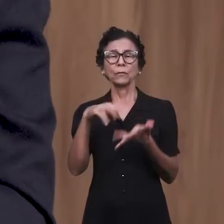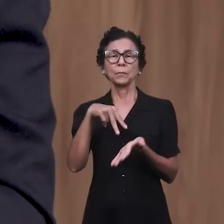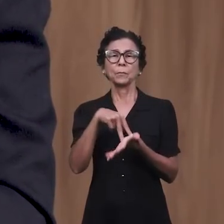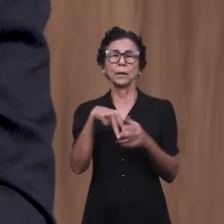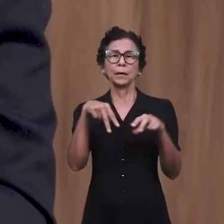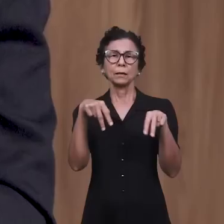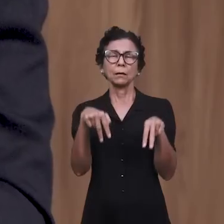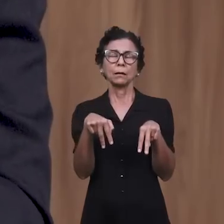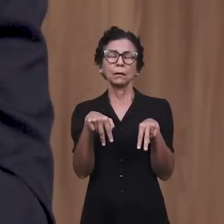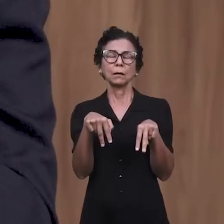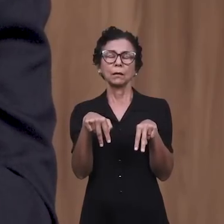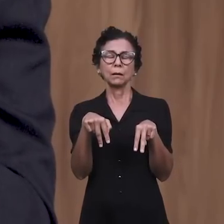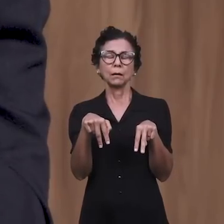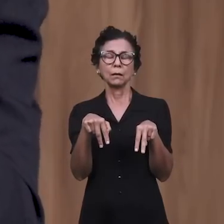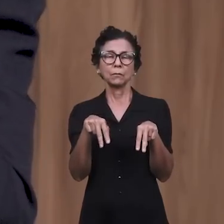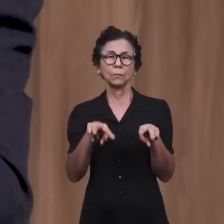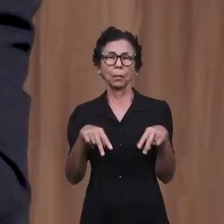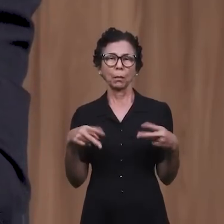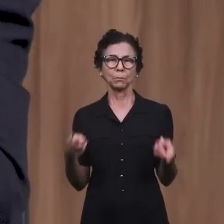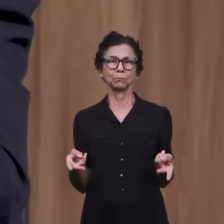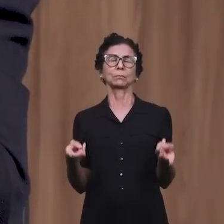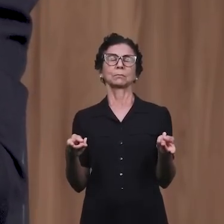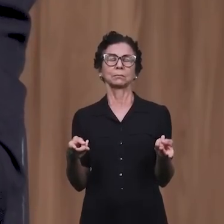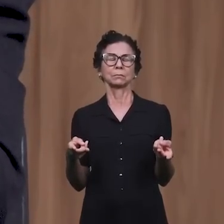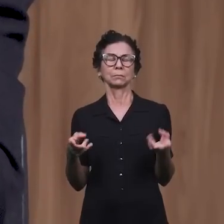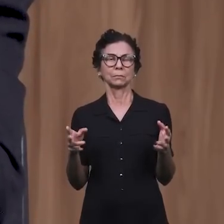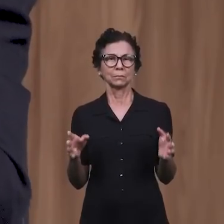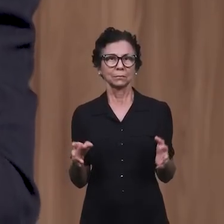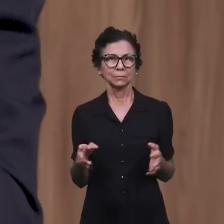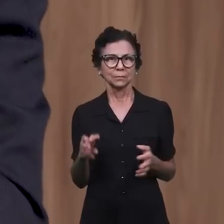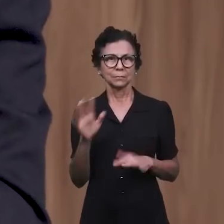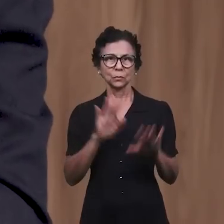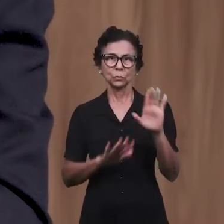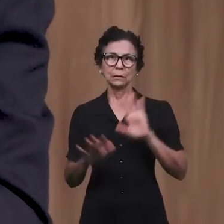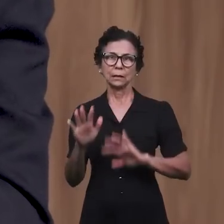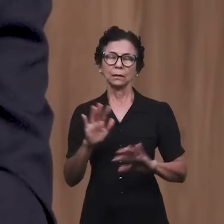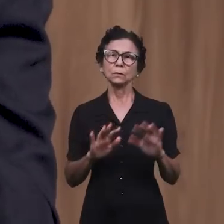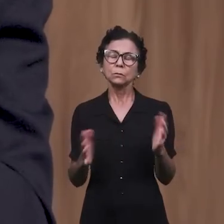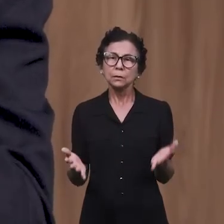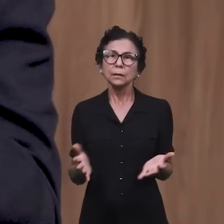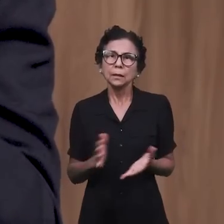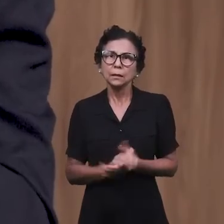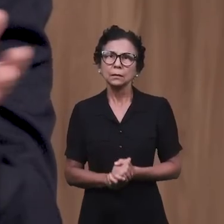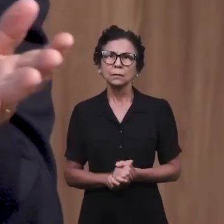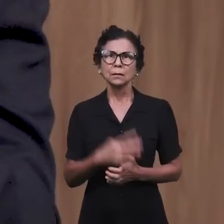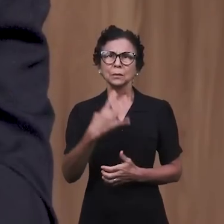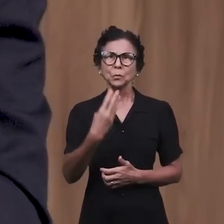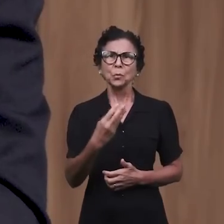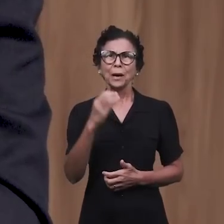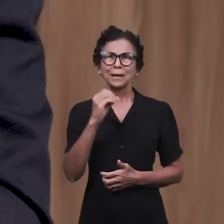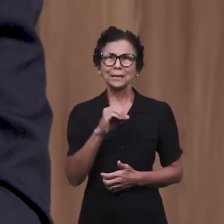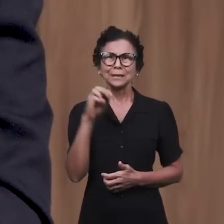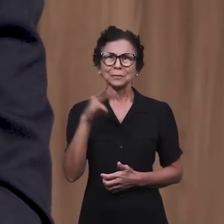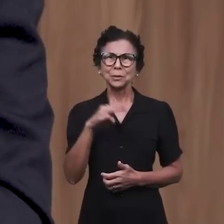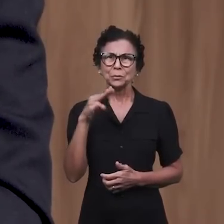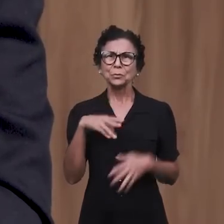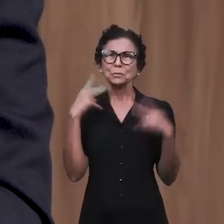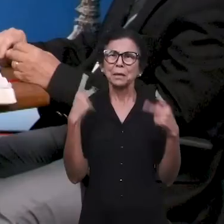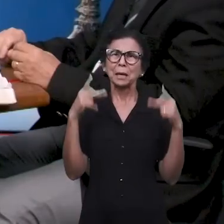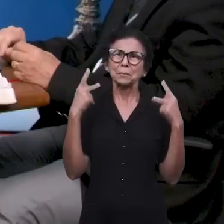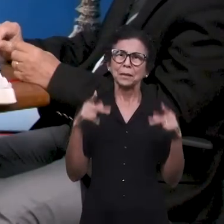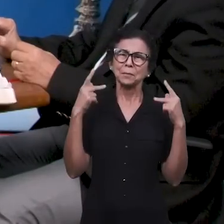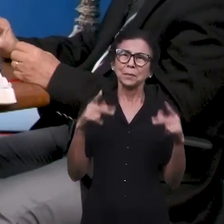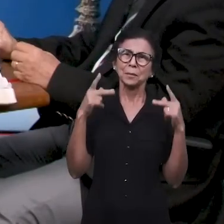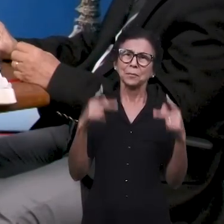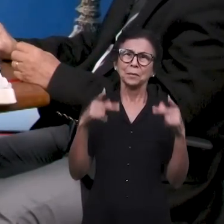entendeu? Normalmente a gente coloca, né, os noivos em pé, ali à frente do púlpito e tudo. Você imagina uma mensagem de 40 minutos? Eu lembro do pastor